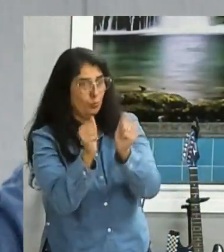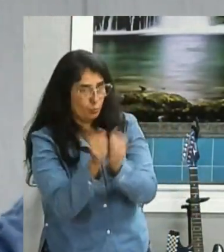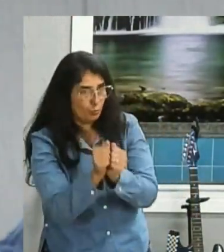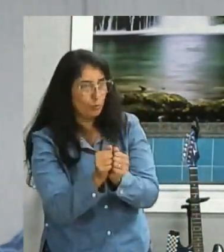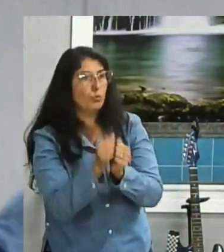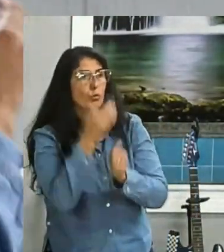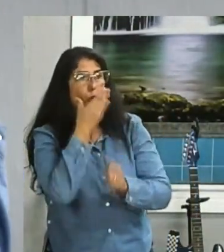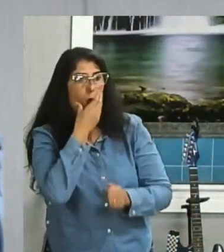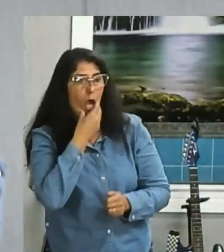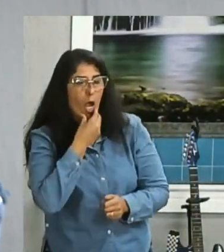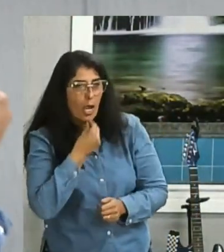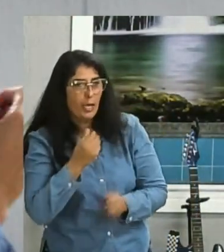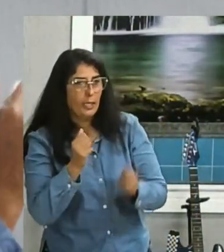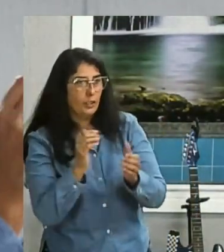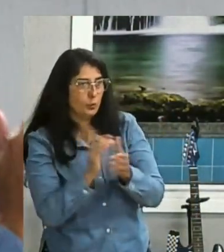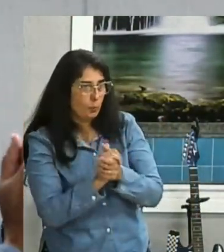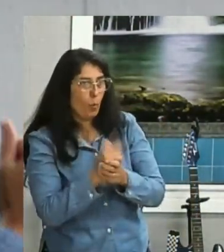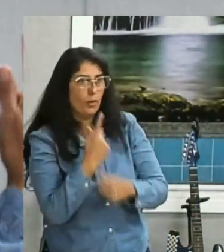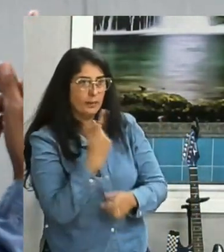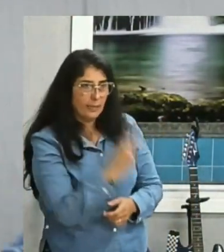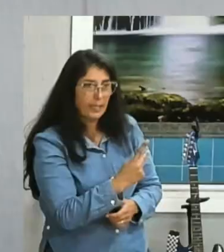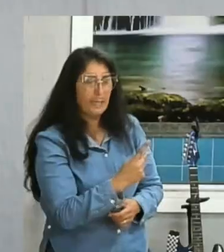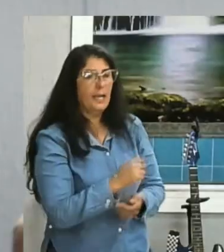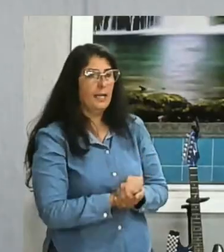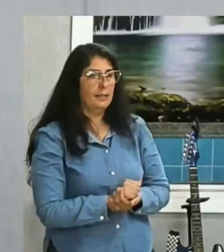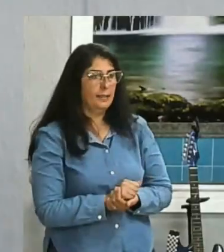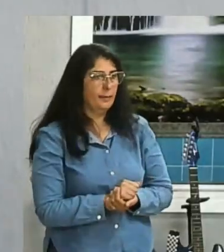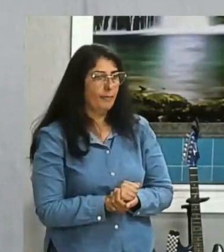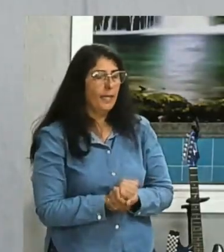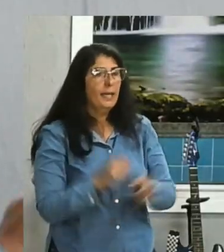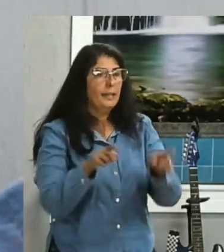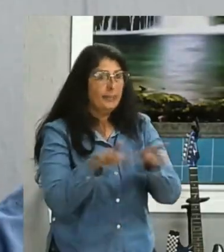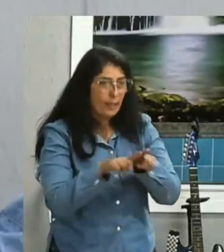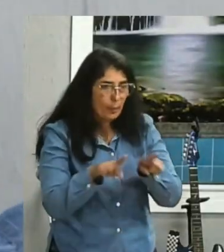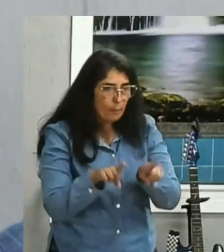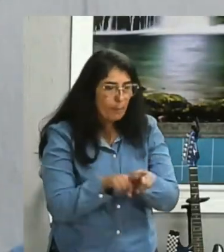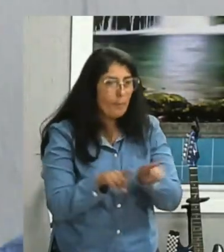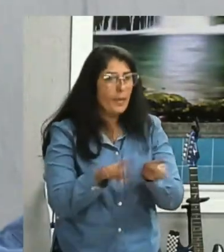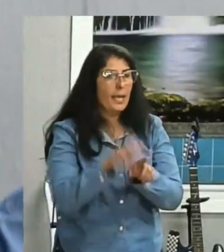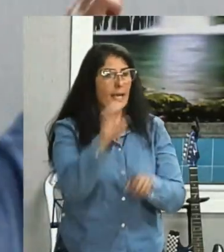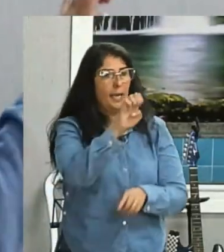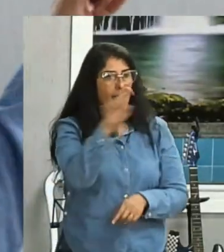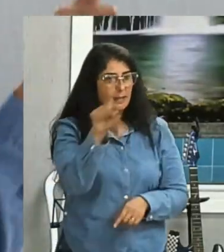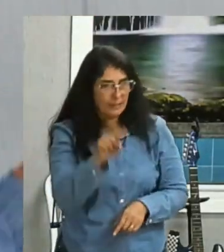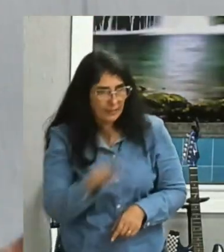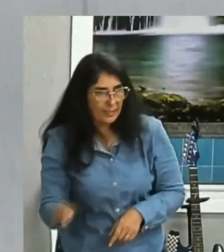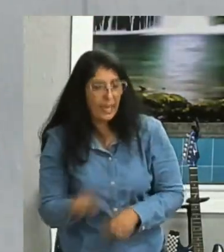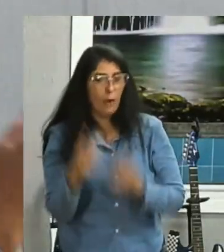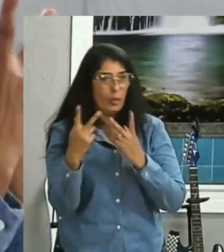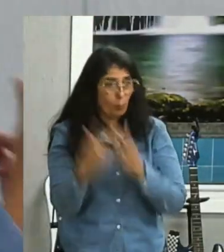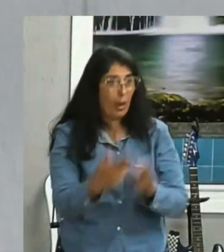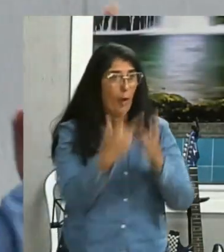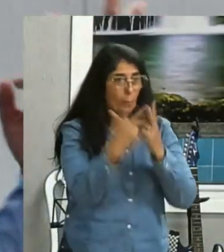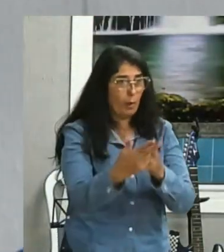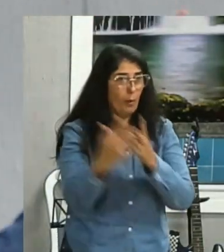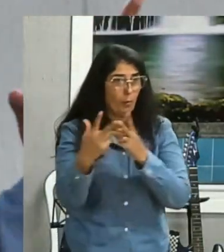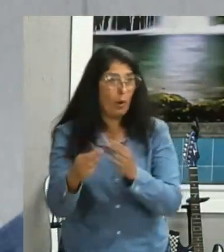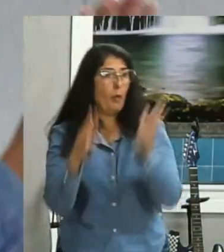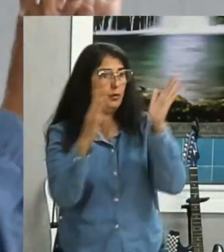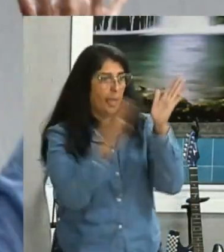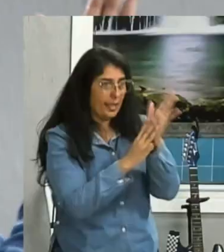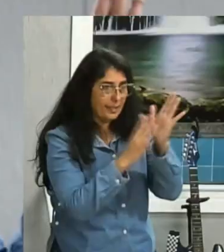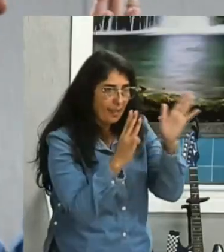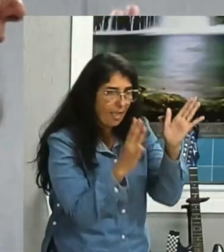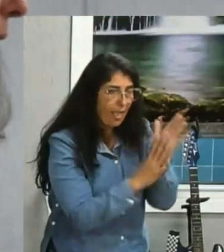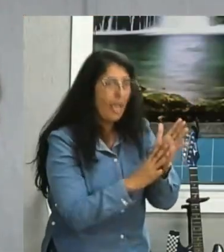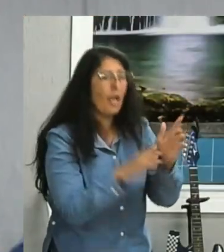de Sansão, teve a mesma reação de Ezequiel várias vezes, teve a mesma reação de Daniel, teve a